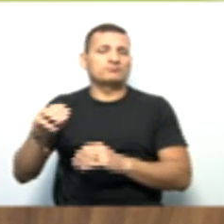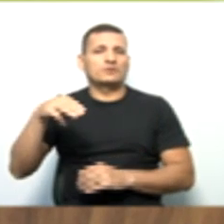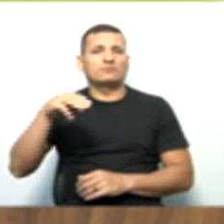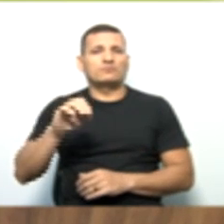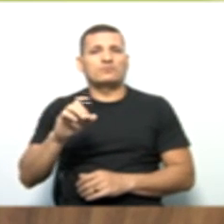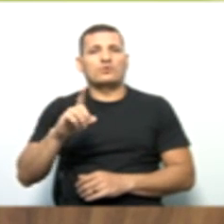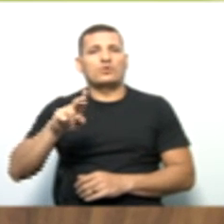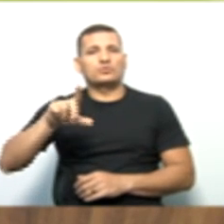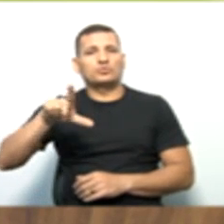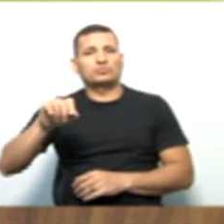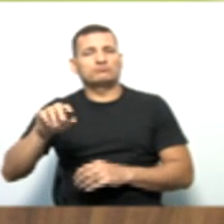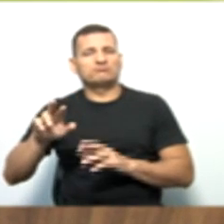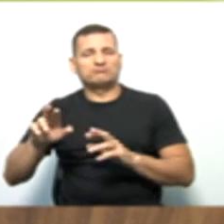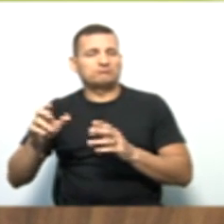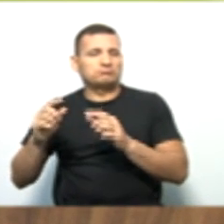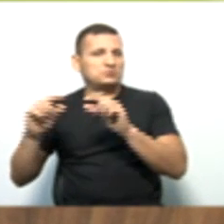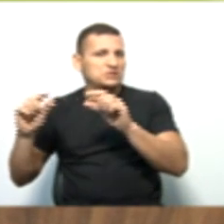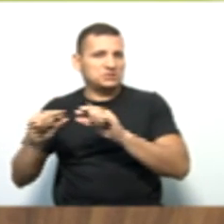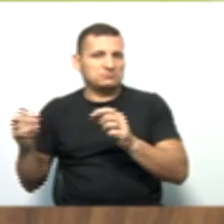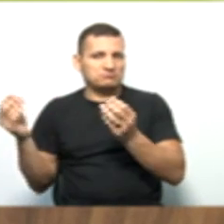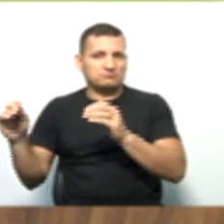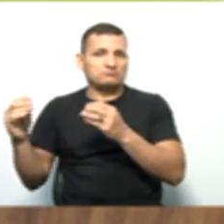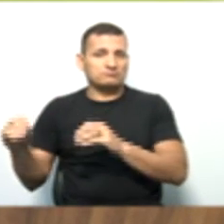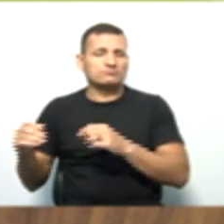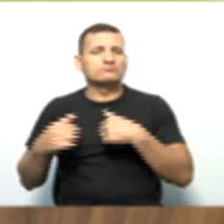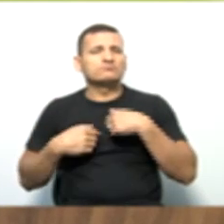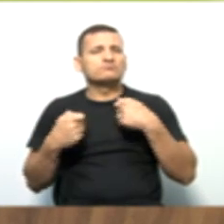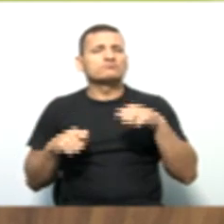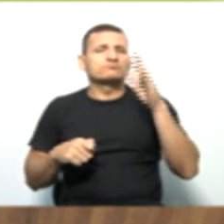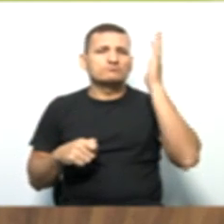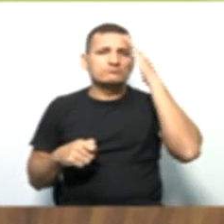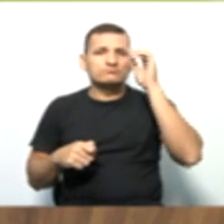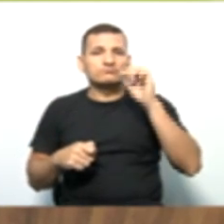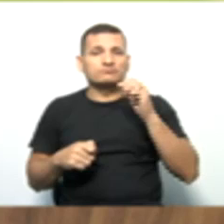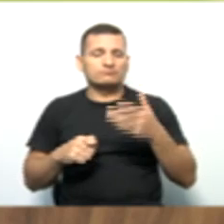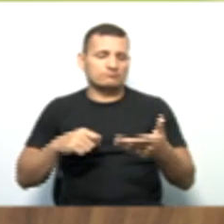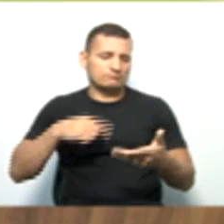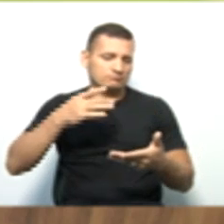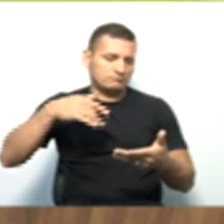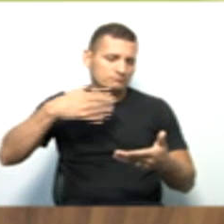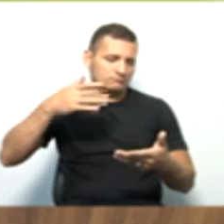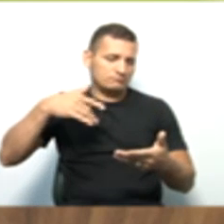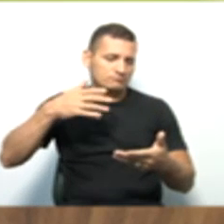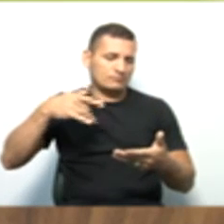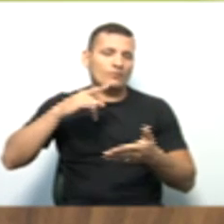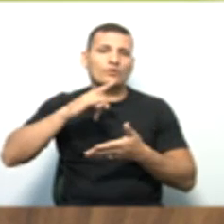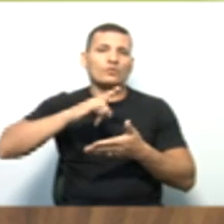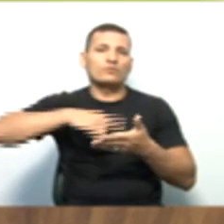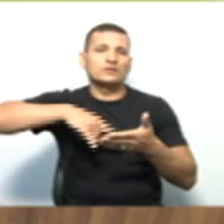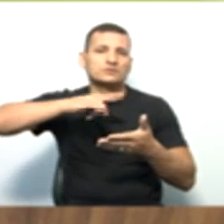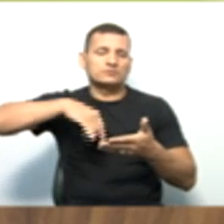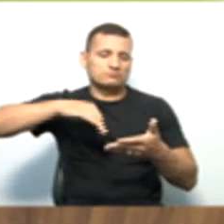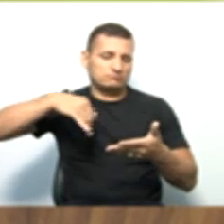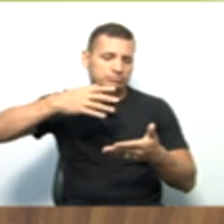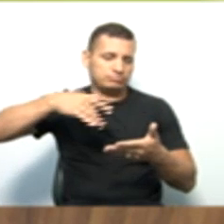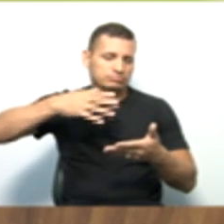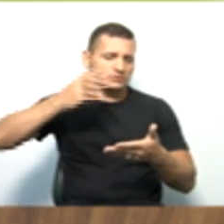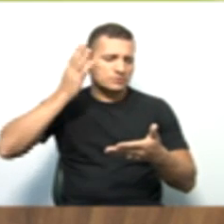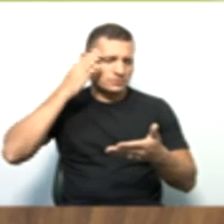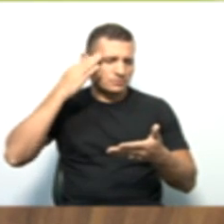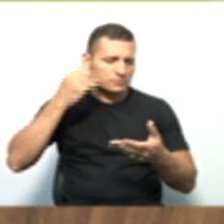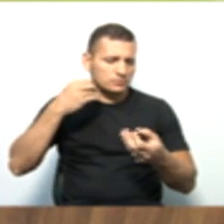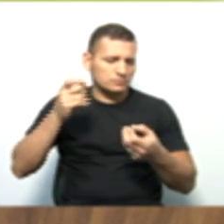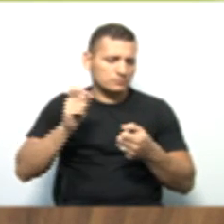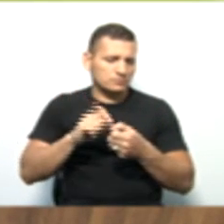de falar aí, e eu preciso saber o quê? Ir lá e consultar a documentação para saber como foi a construção desse